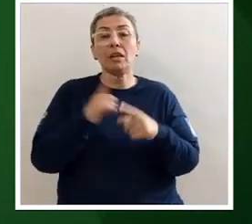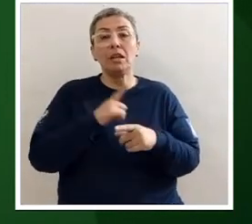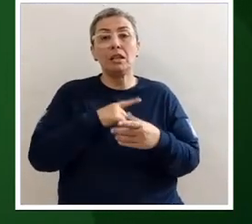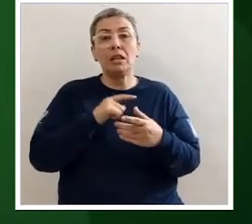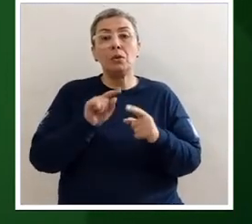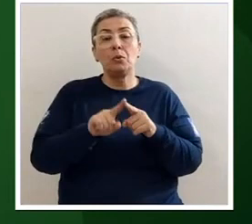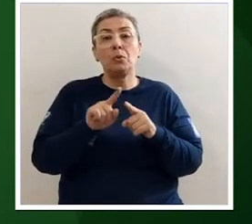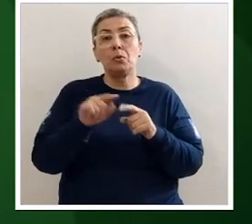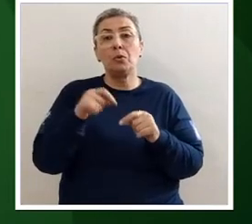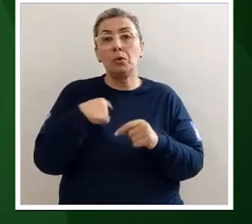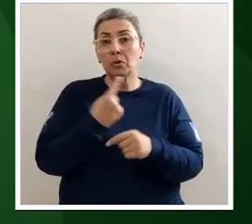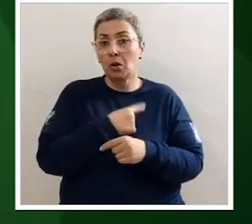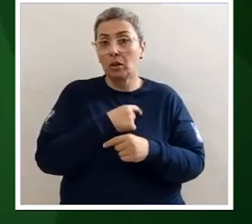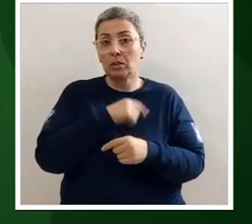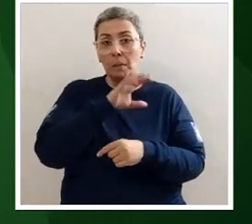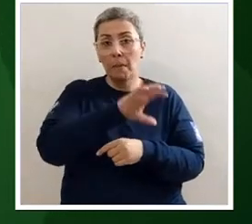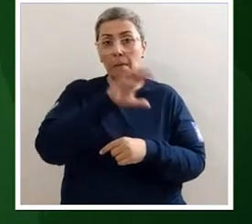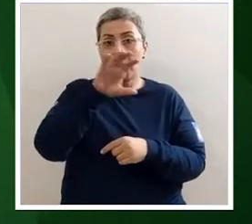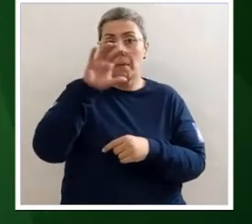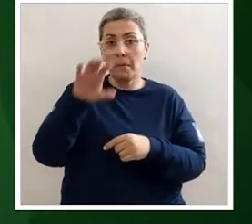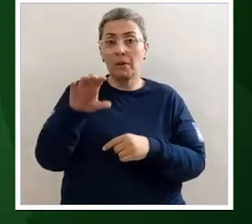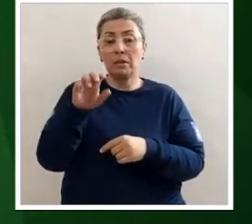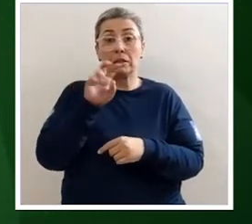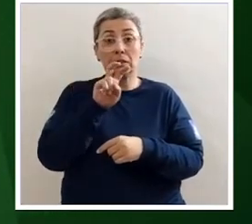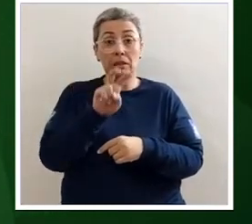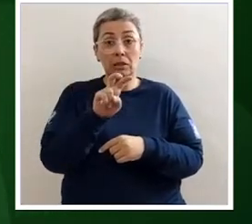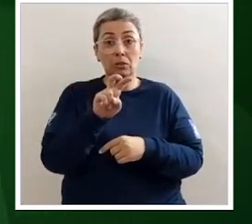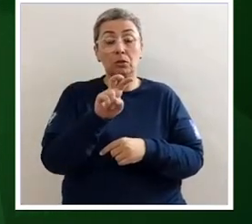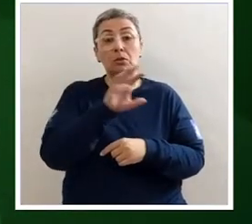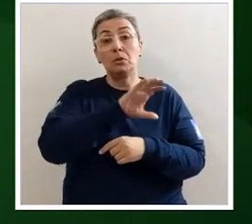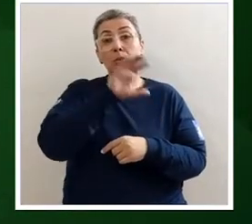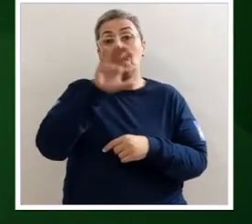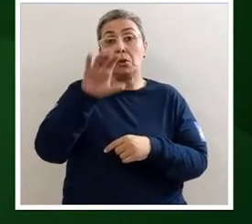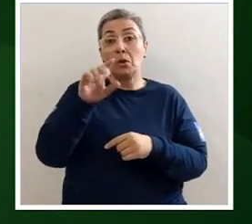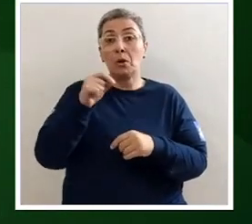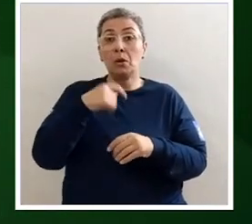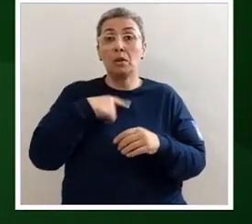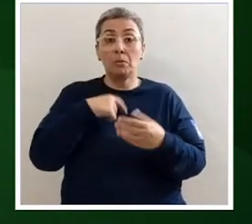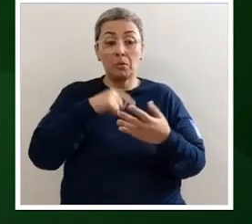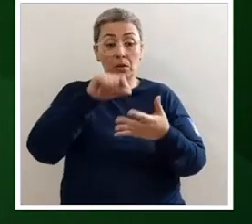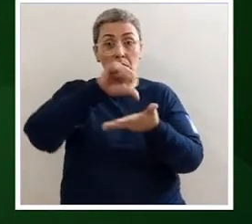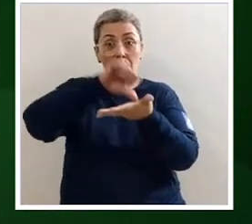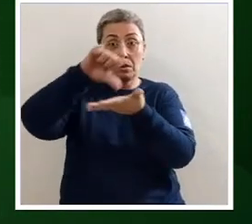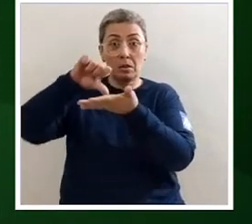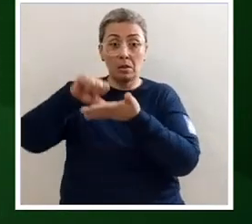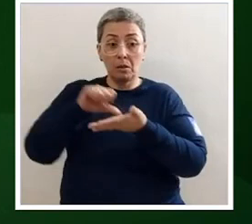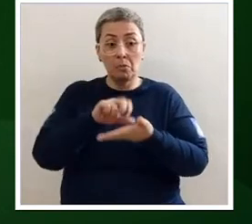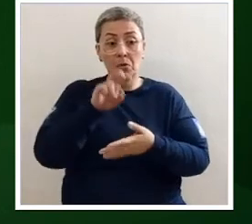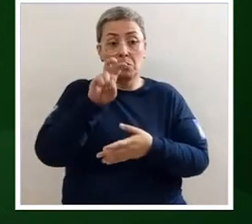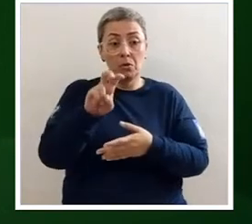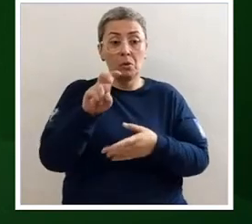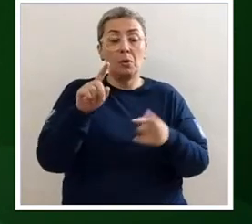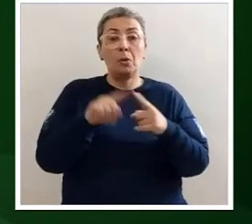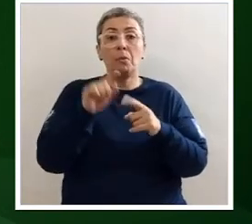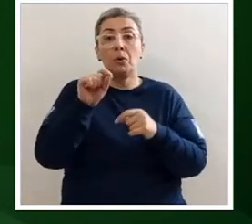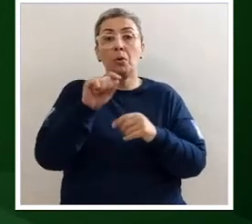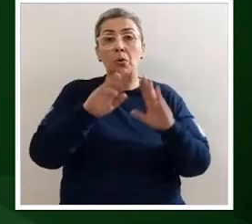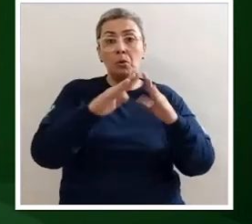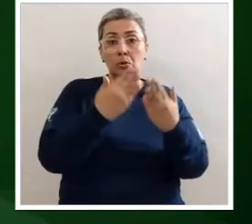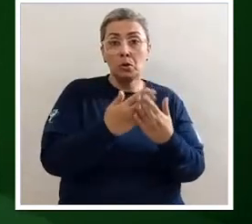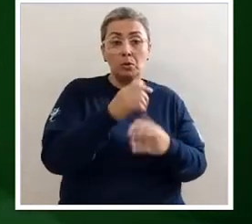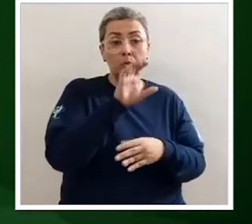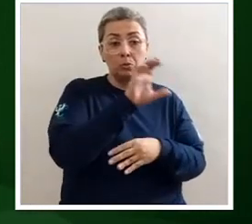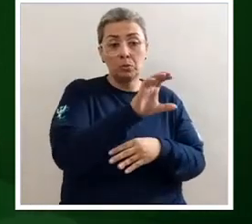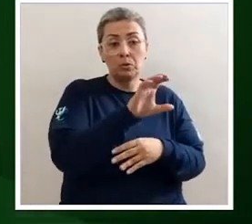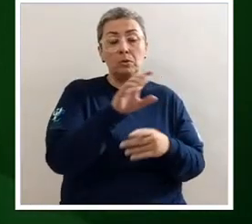as nossas as nossas regiões elas são divididas em cinco e nós Montamos cinco polos pegamos uma escola numa